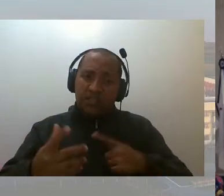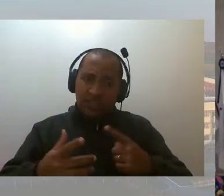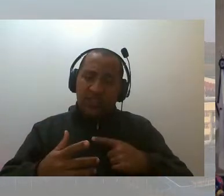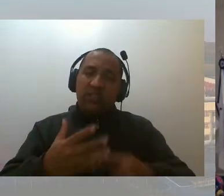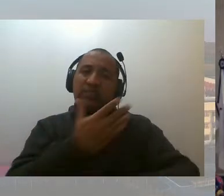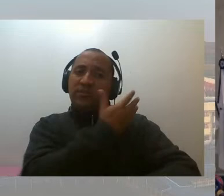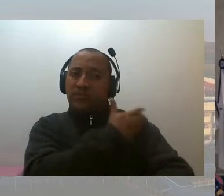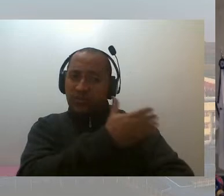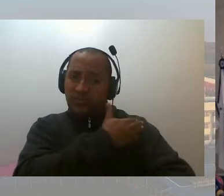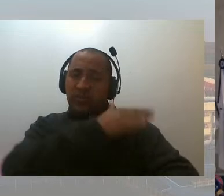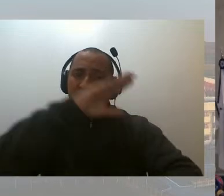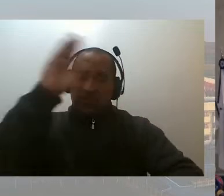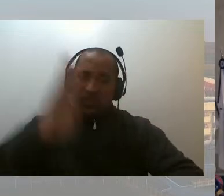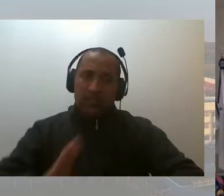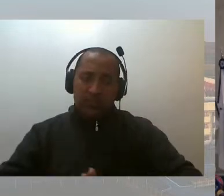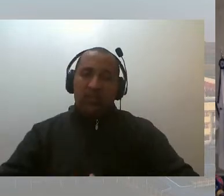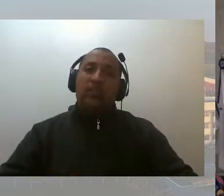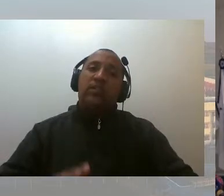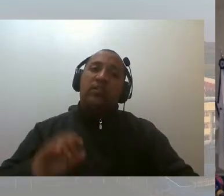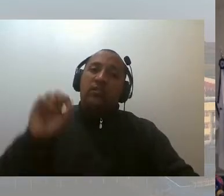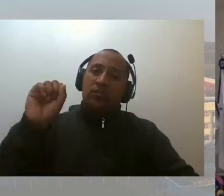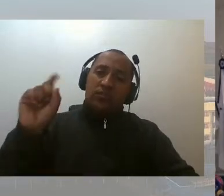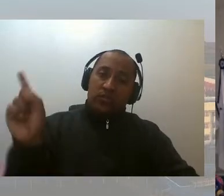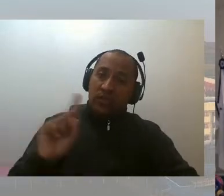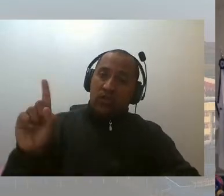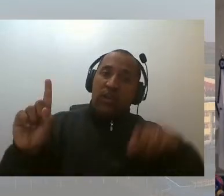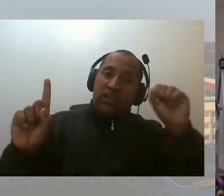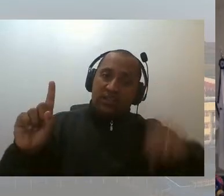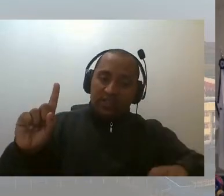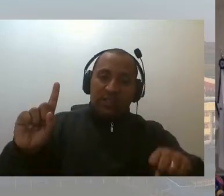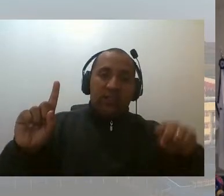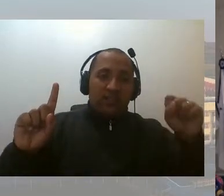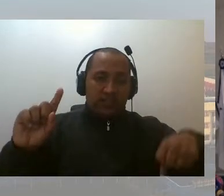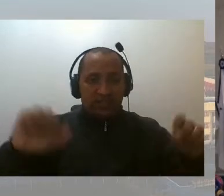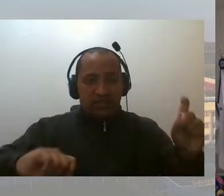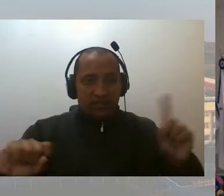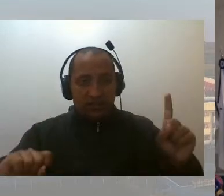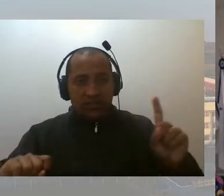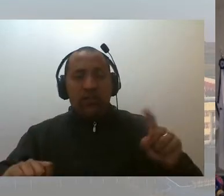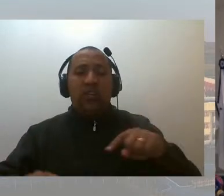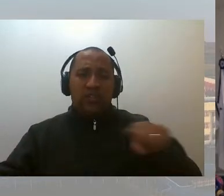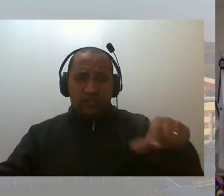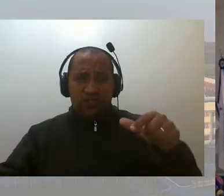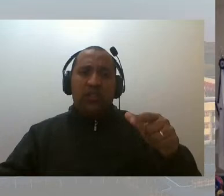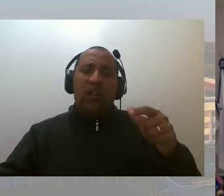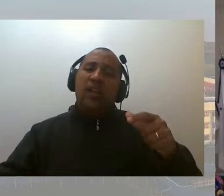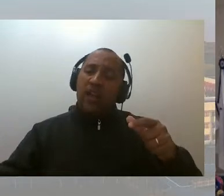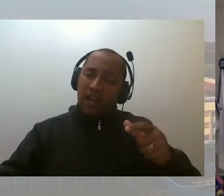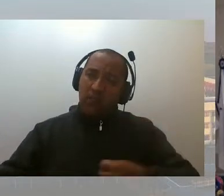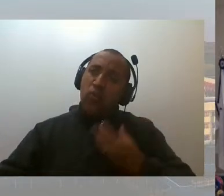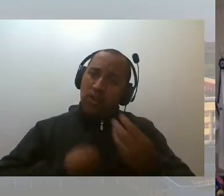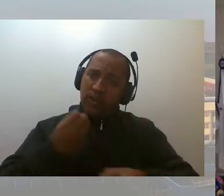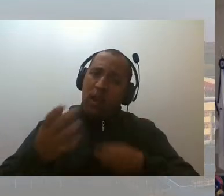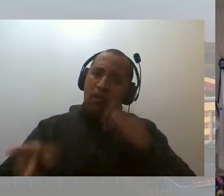Brasil? O não que é sim, o sim que é não. Não é assim, Brasil? Acho que é mais ou menos assim a poesia dele. Fica um indicativo aí para